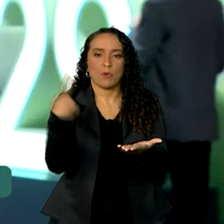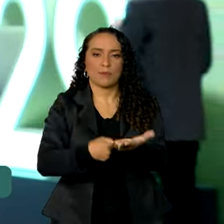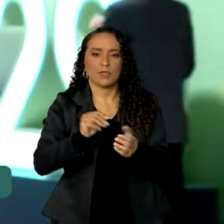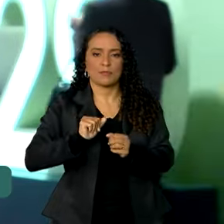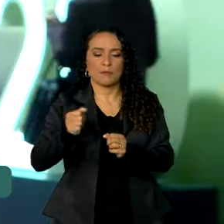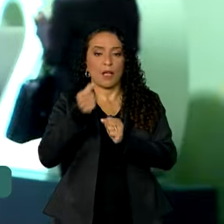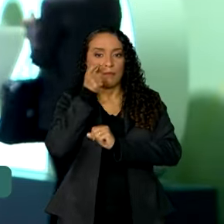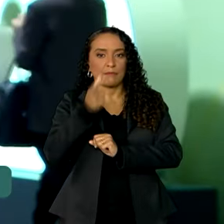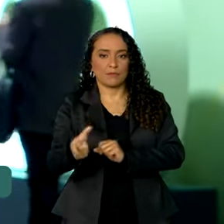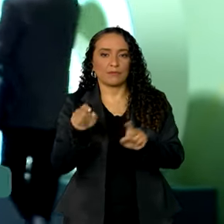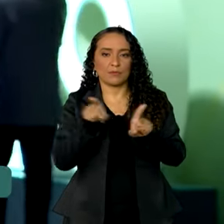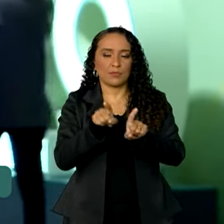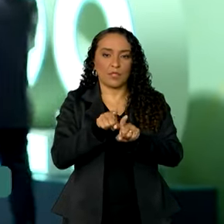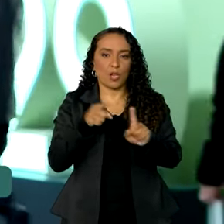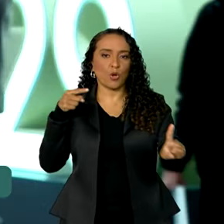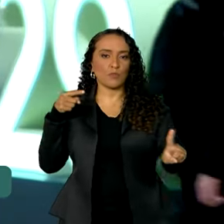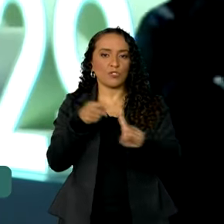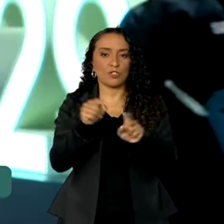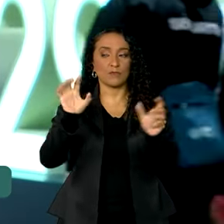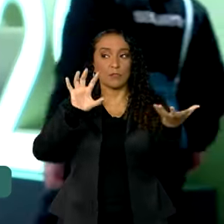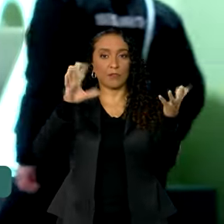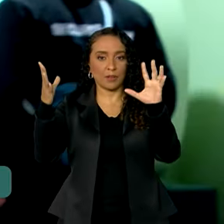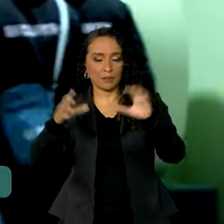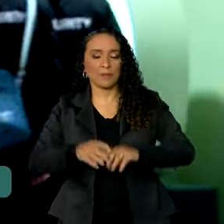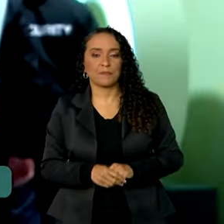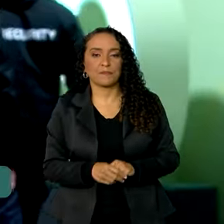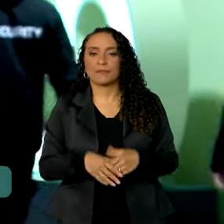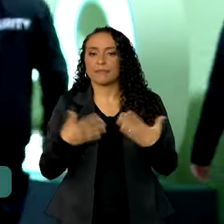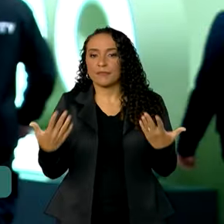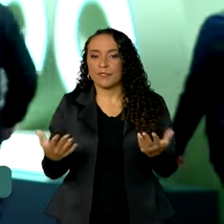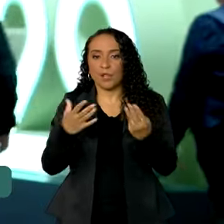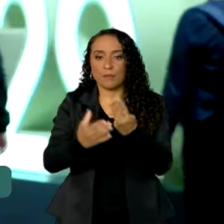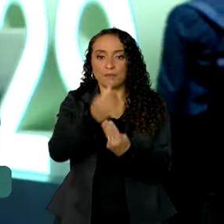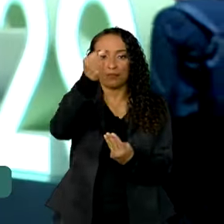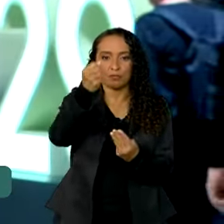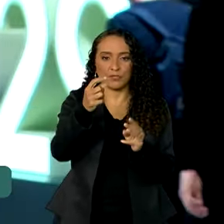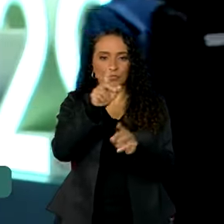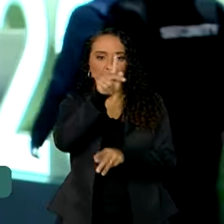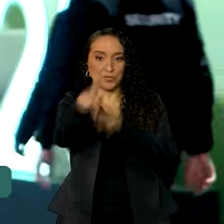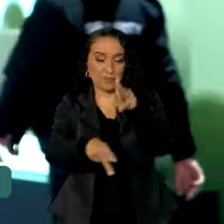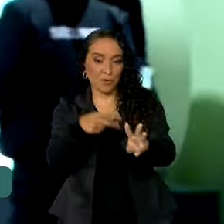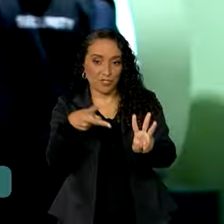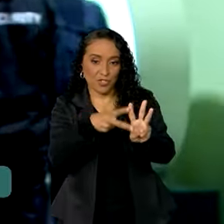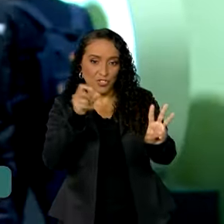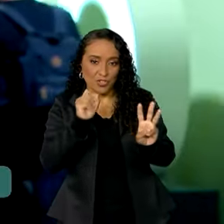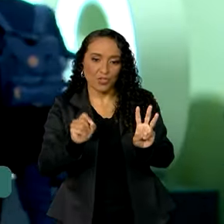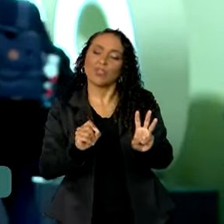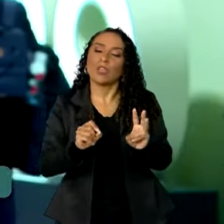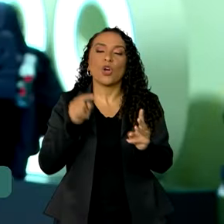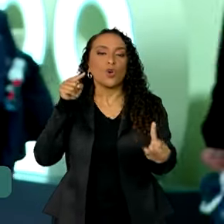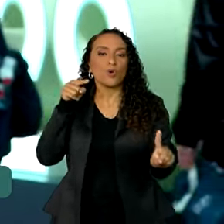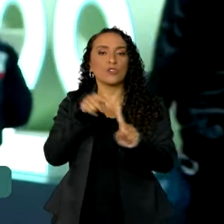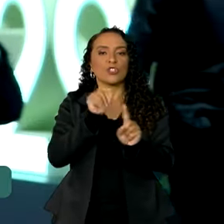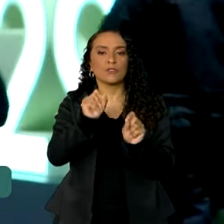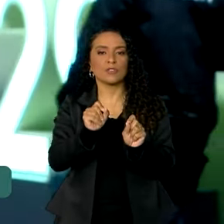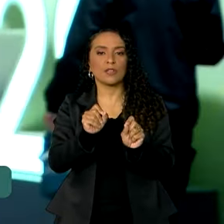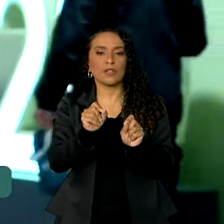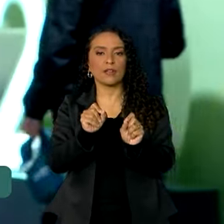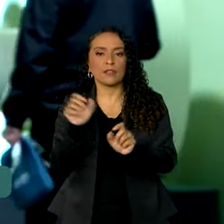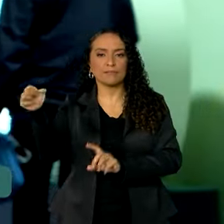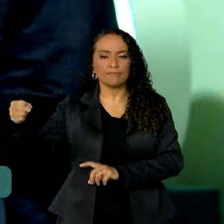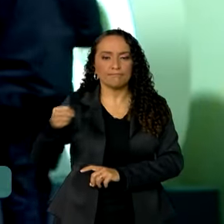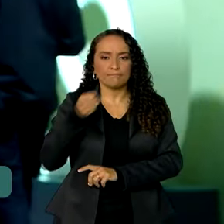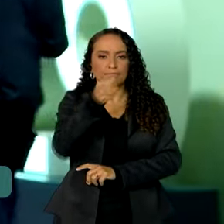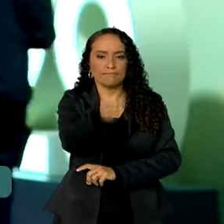mais ambiciosos com as metas climáticas. No caso da Troika dos Povos Indígenas, o objetivo é colocar no centro